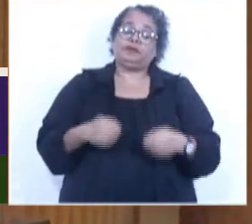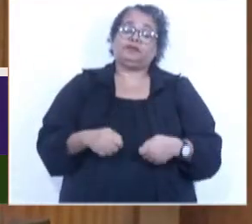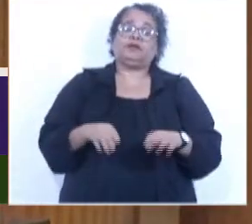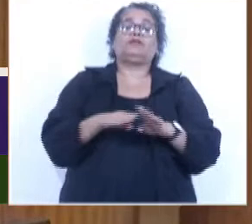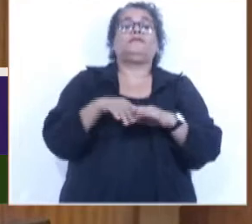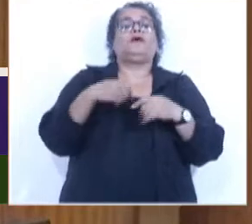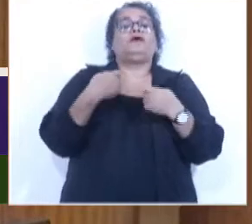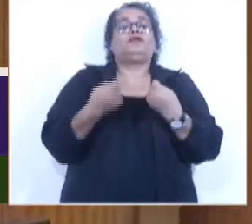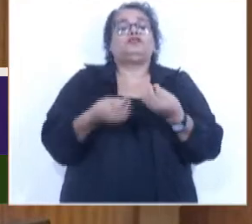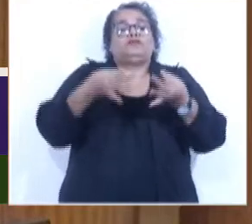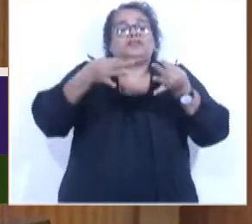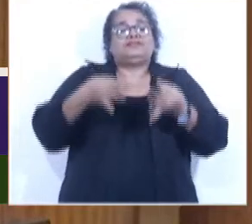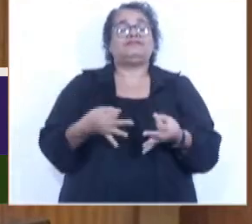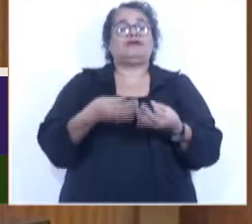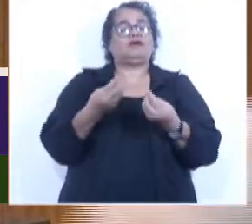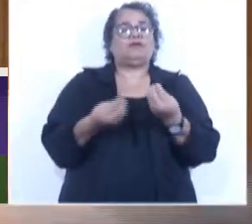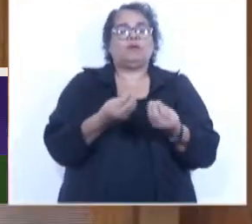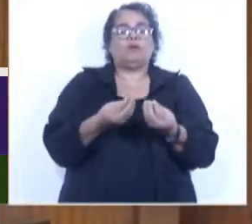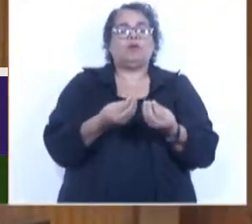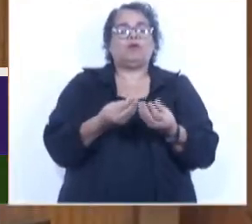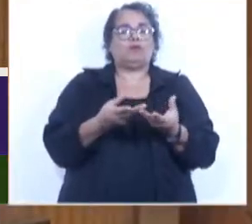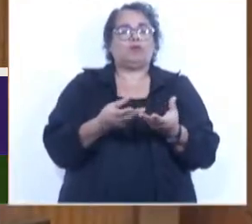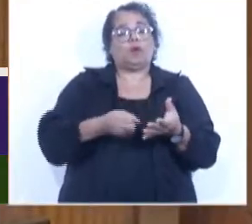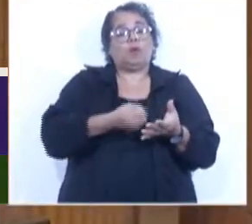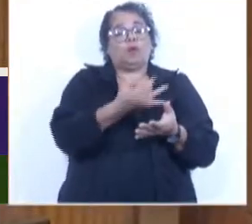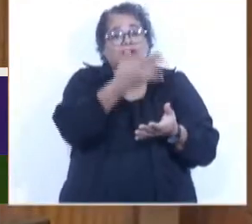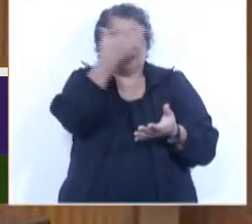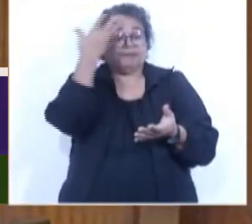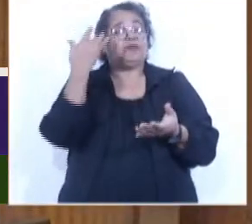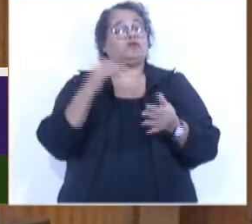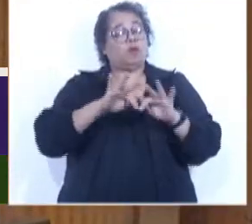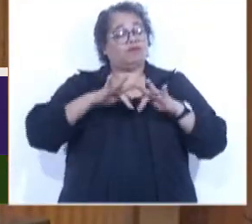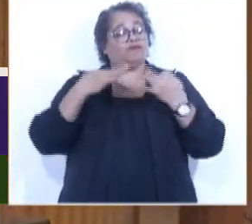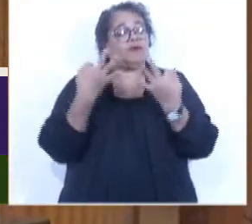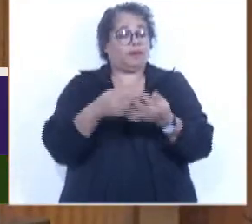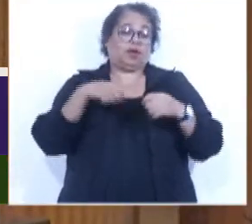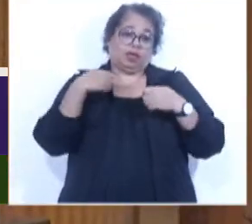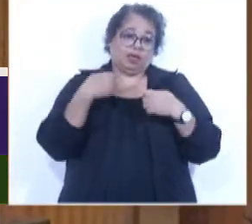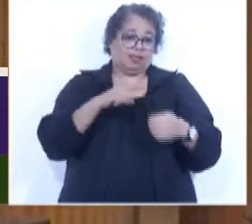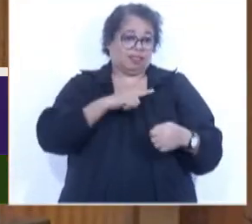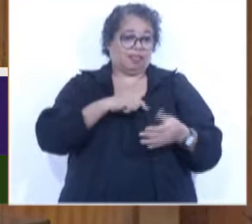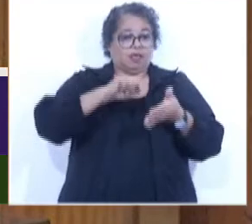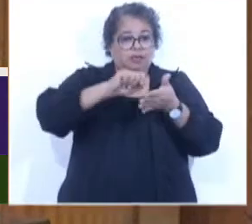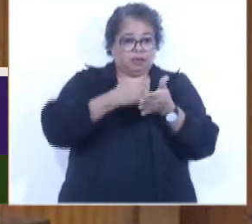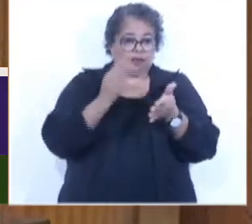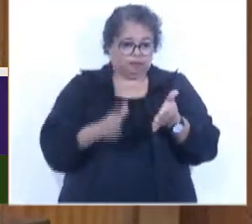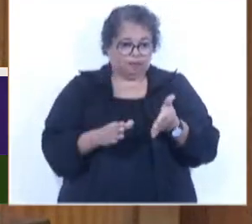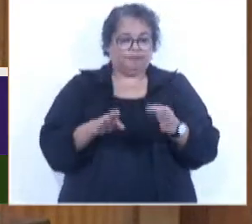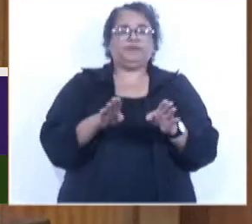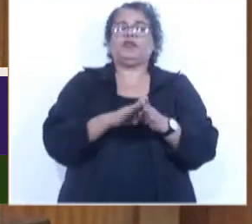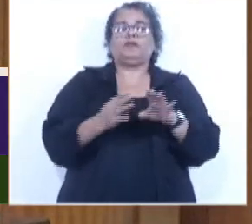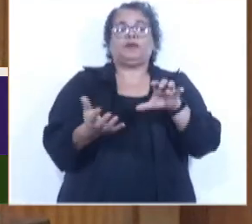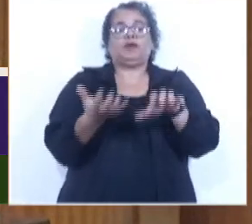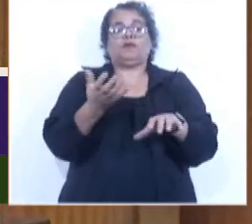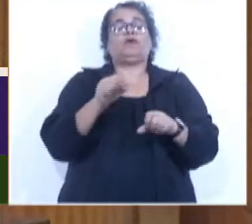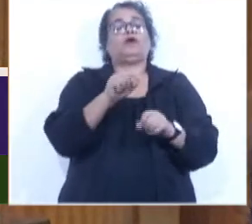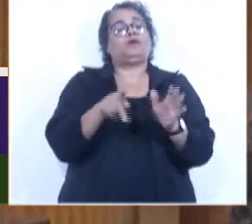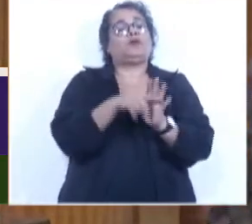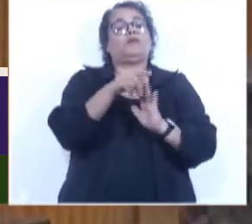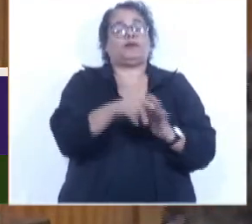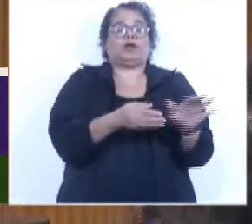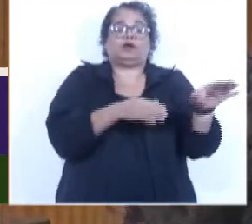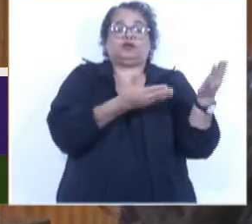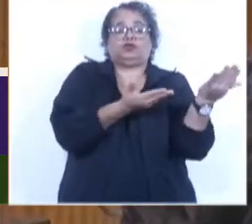da forma mais aproximada possível e quero destacar também o lançamento do Congresso Municipal da Juventude a gente chama atenção